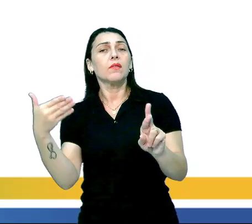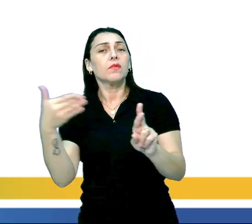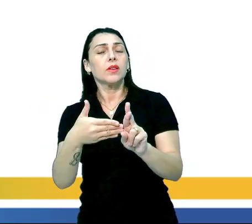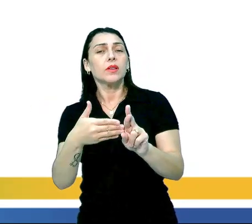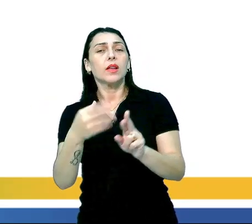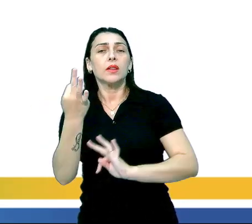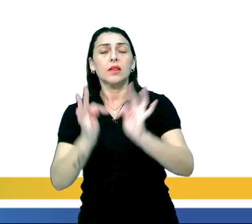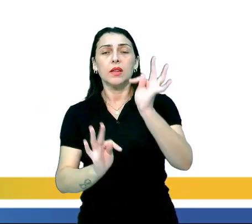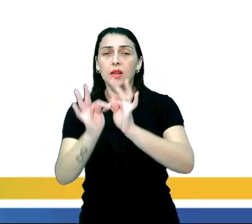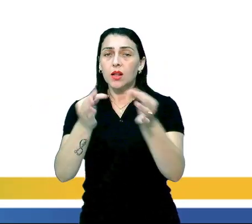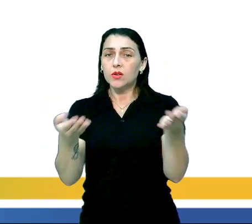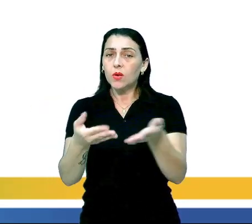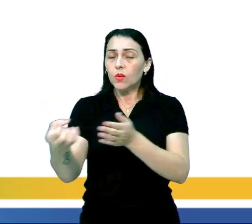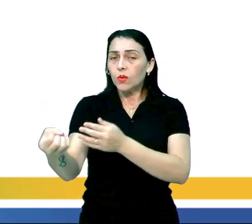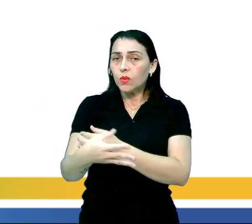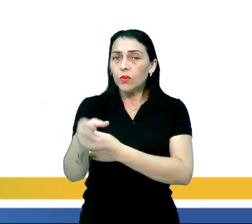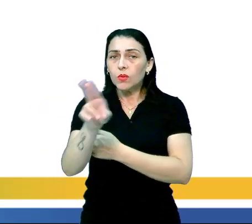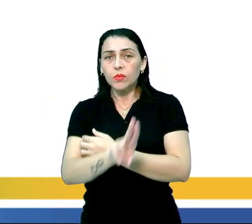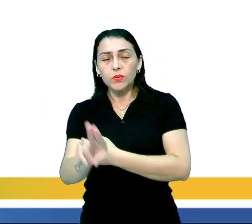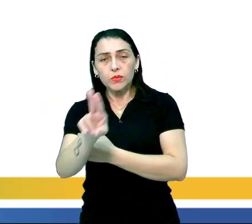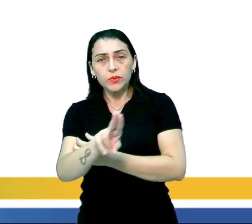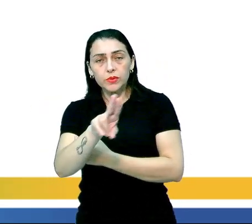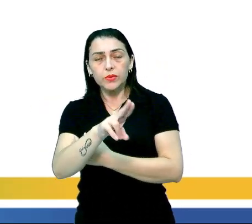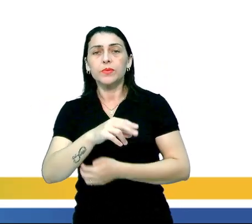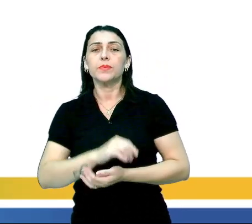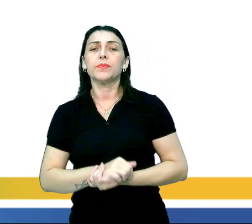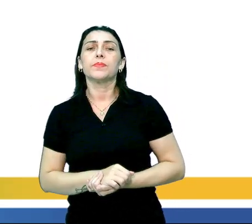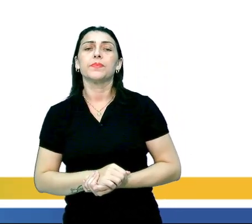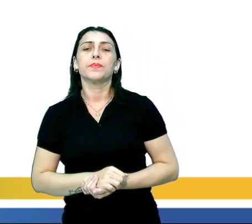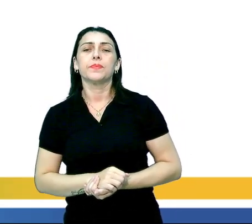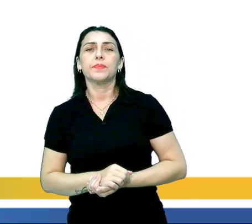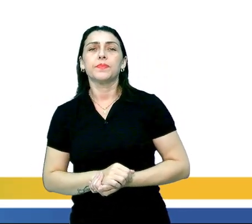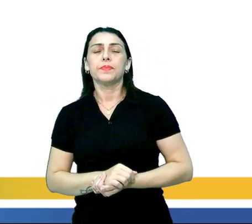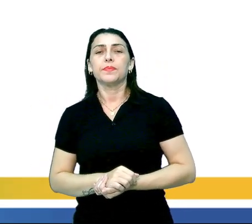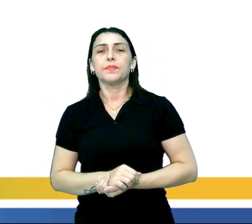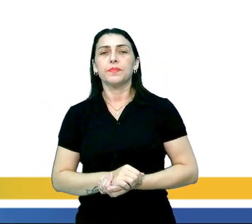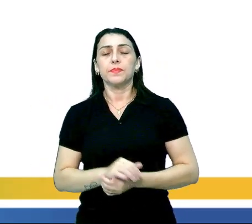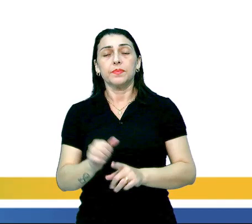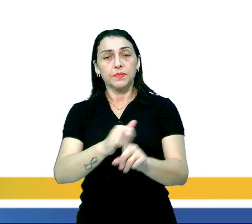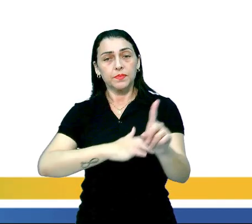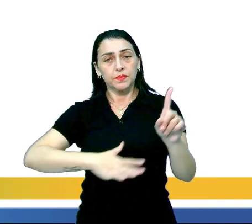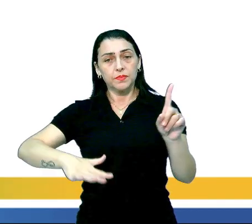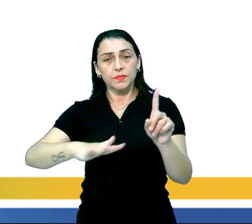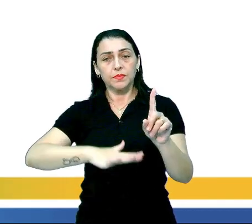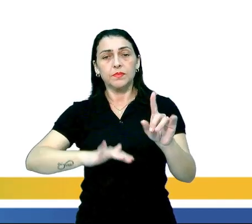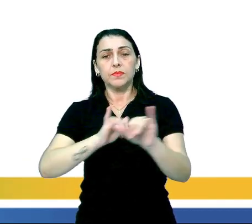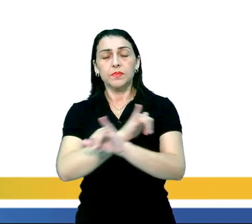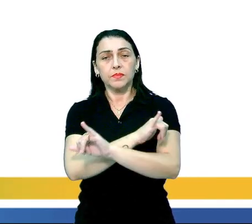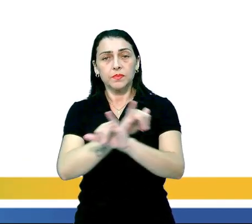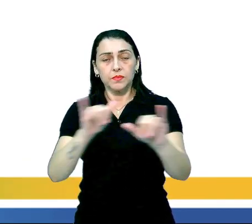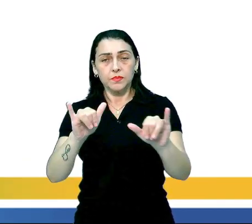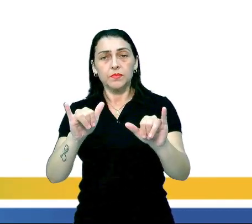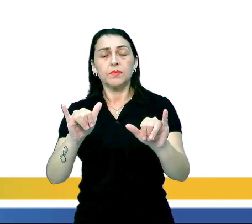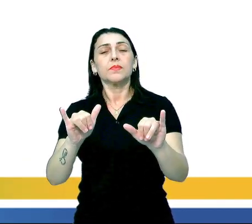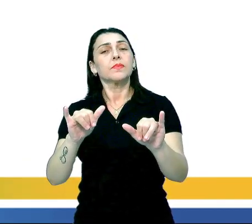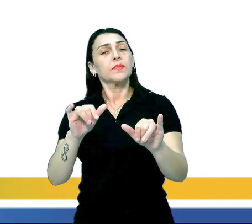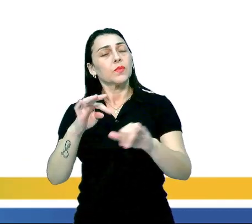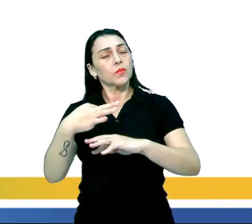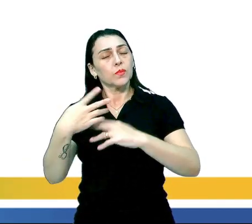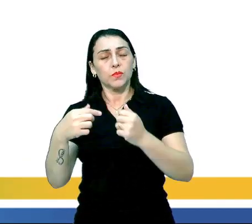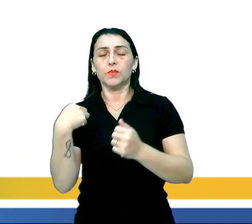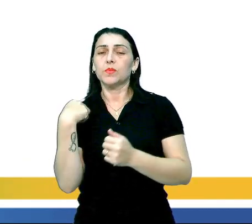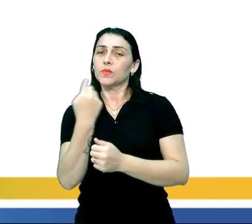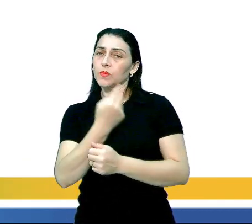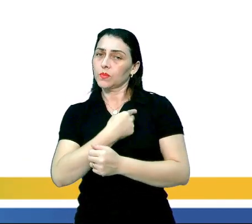às tecnologias que nós utilizamos na atualidade, que é a sociedade informacional que todos